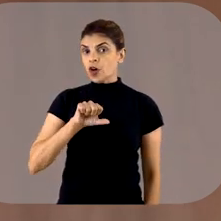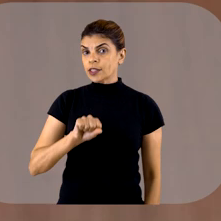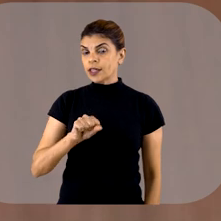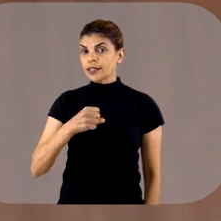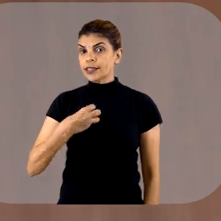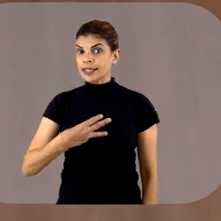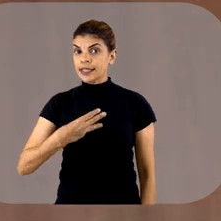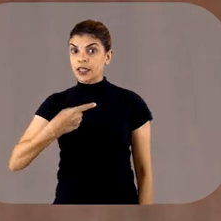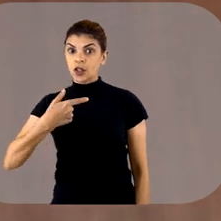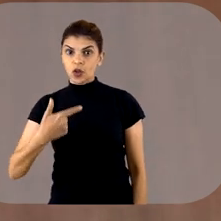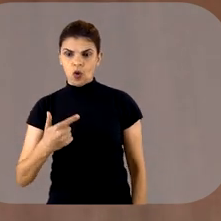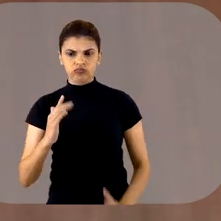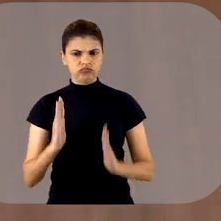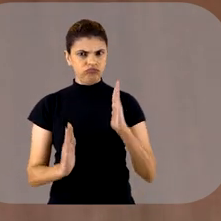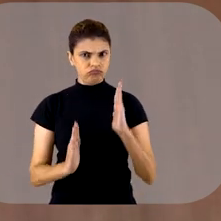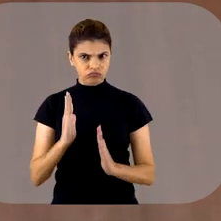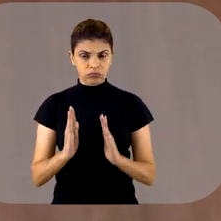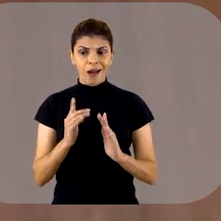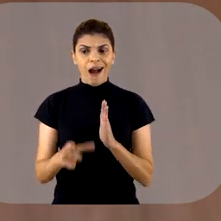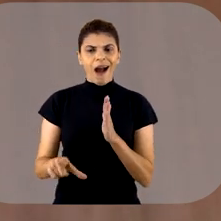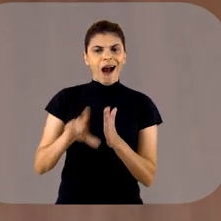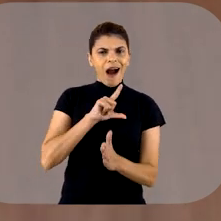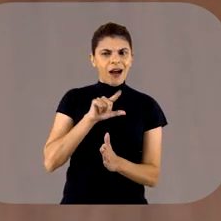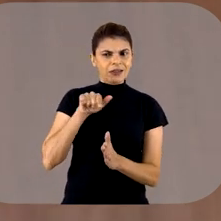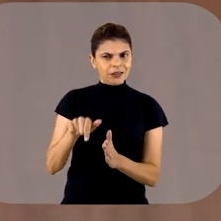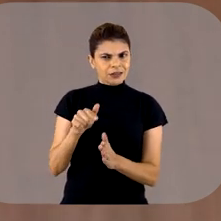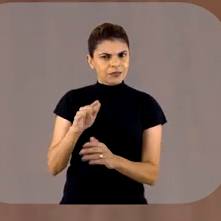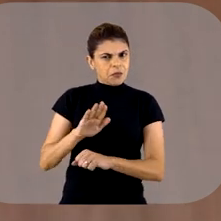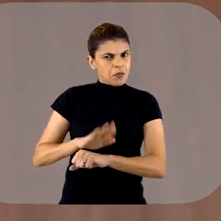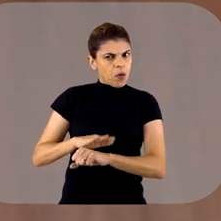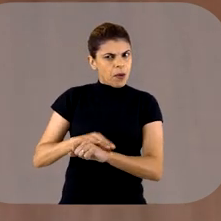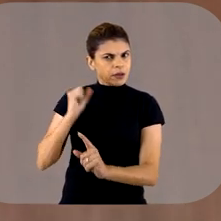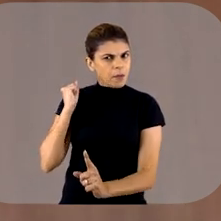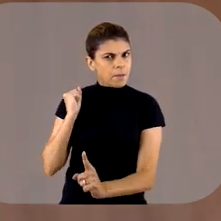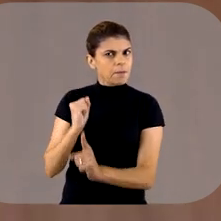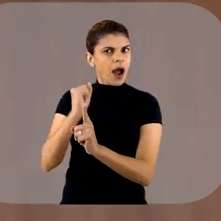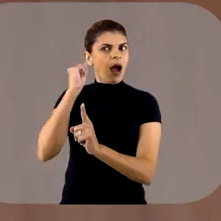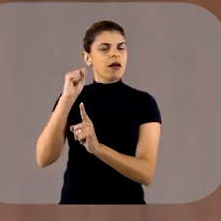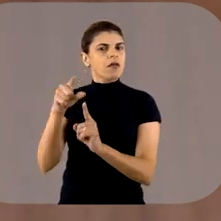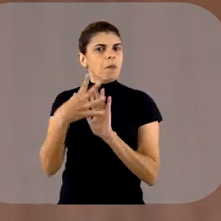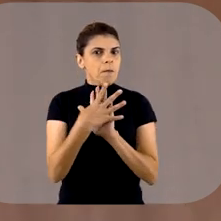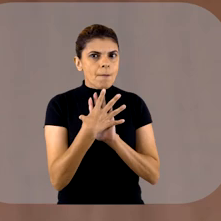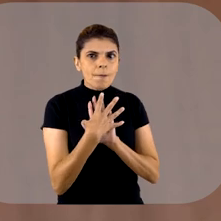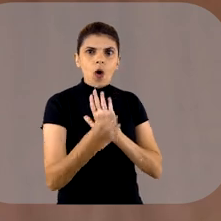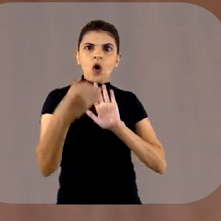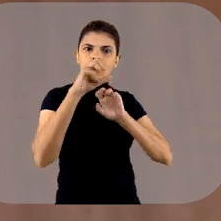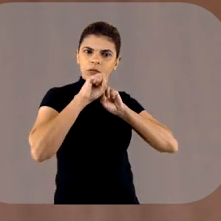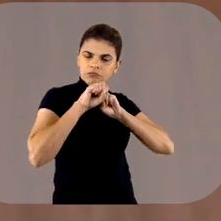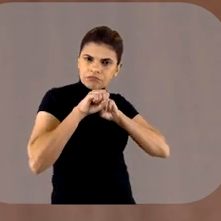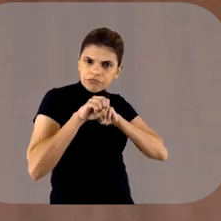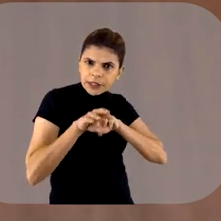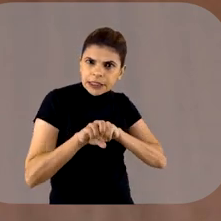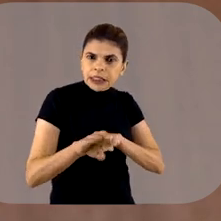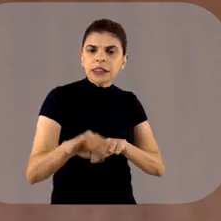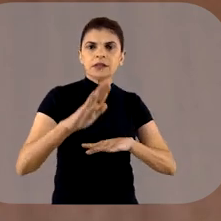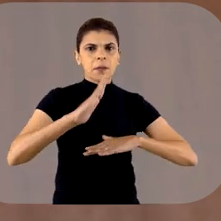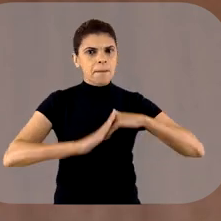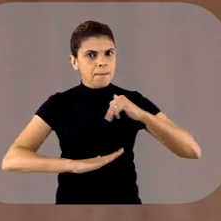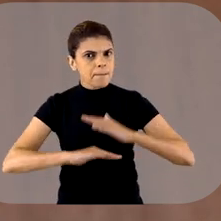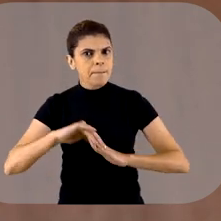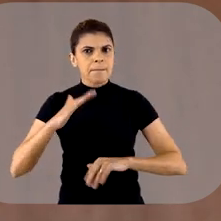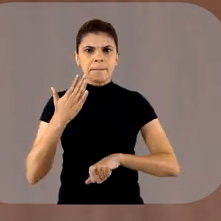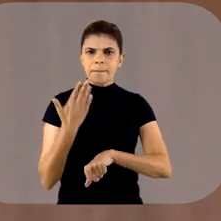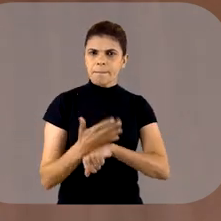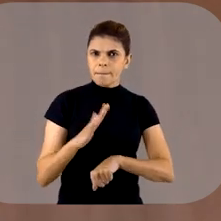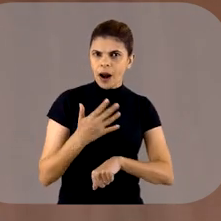1832 né mas para falar um pouco antes desse momento né que instituiu um certo modelo de ensino né e uma certa prática